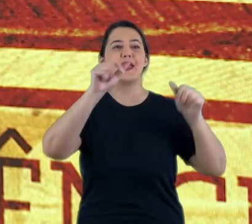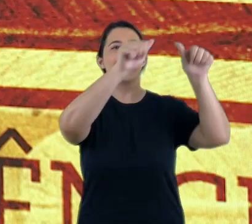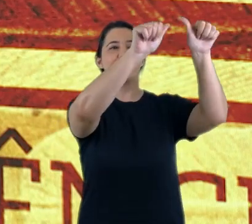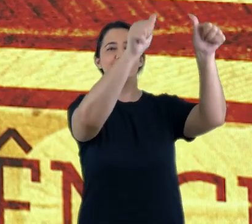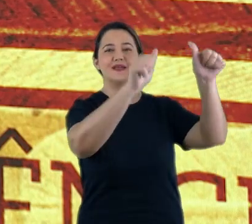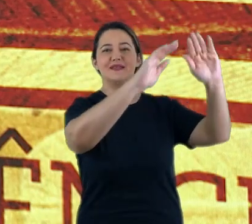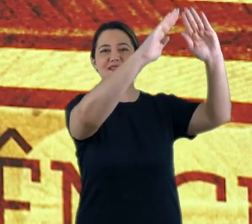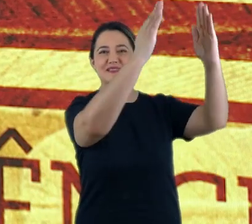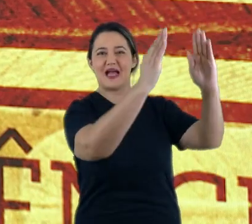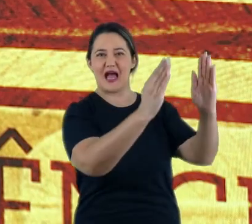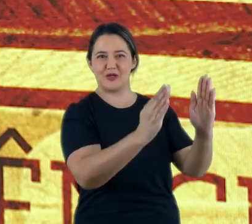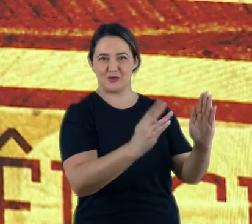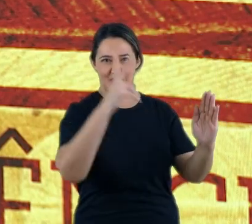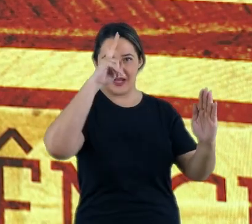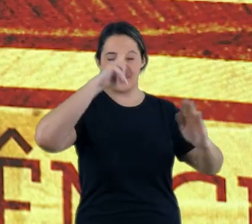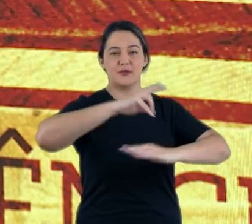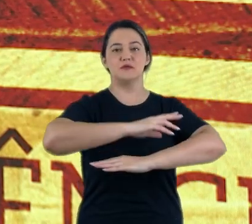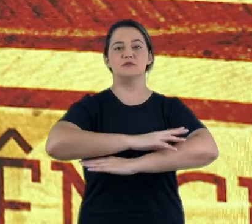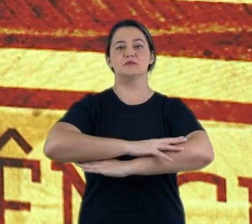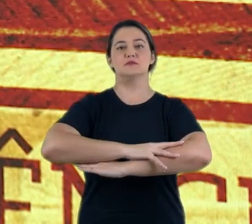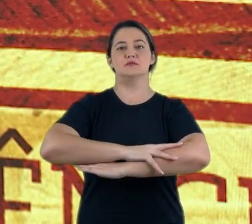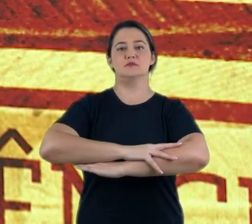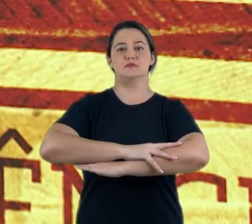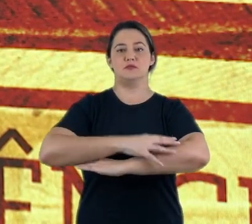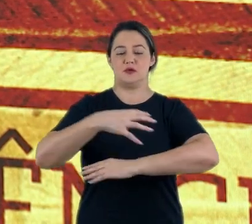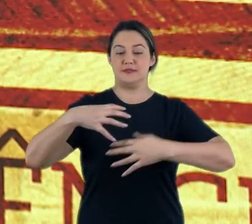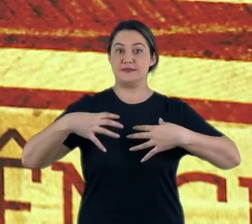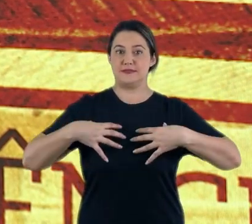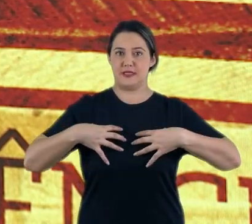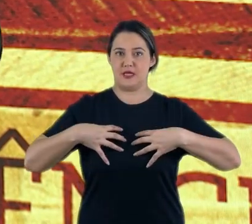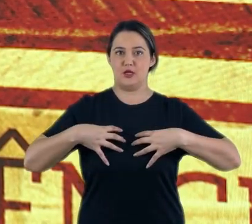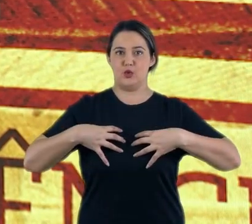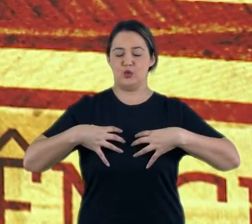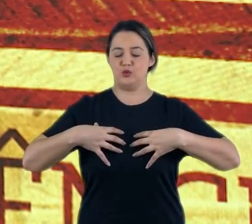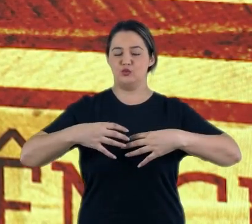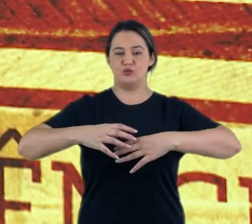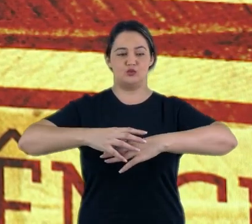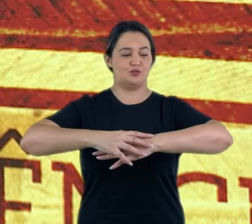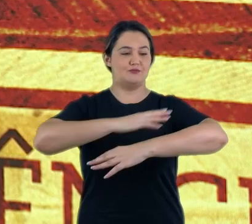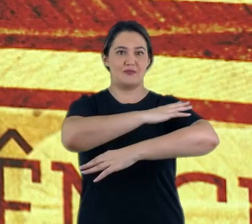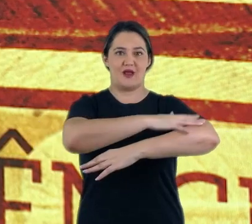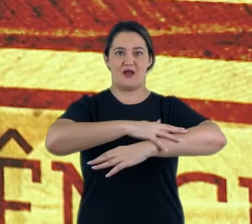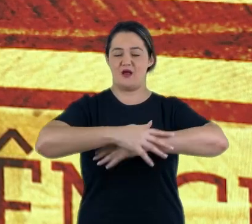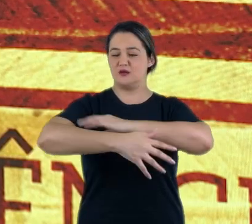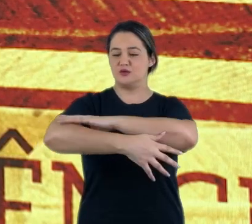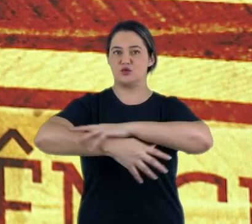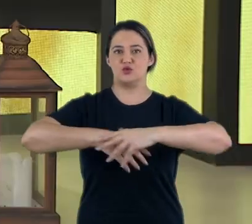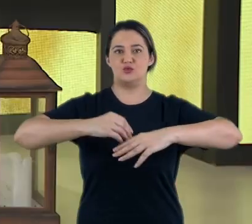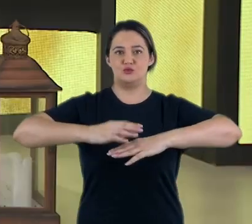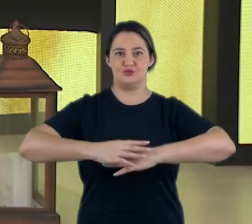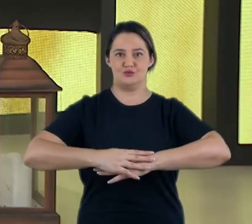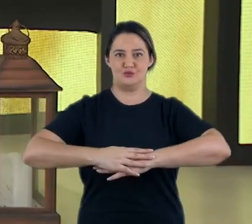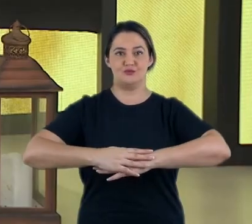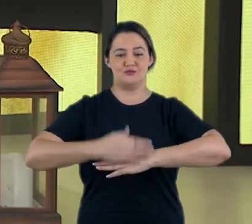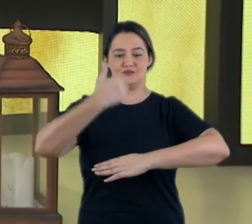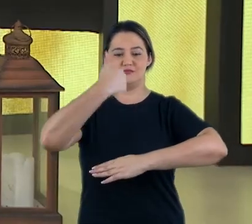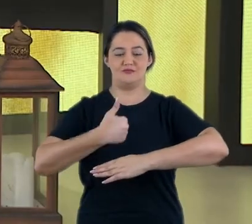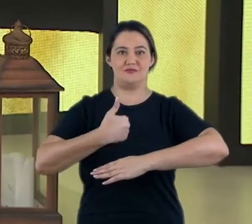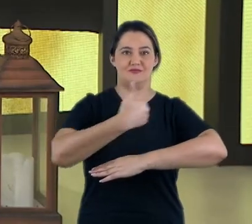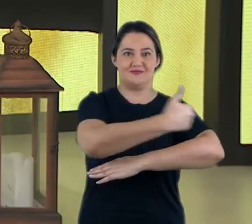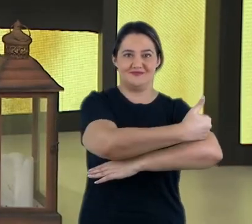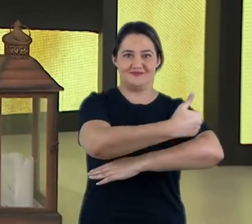seios e os 2 braços da estátua de Daniel, capítulo 2, aquela do sonho de Nabucodonosor. Então eu tenho